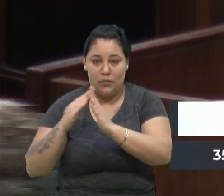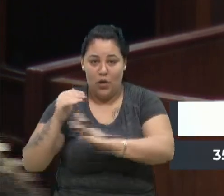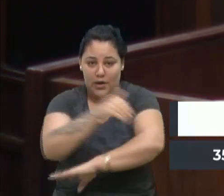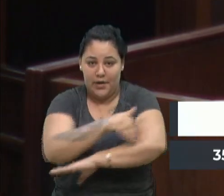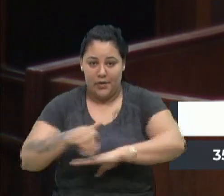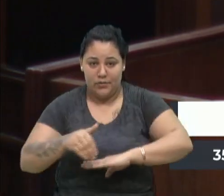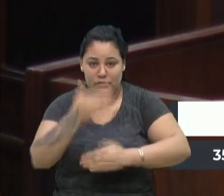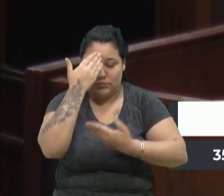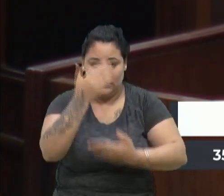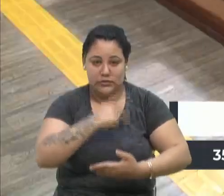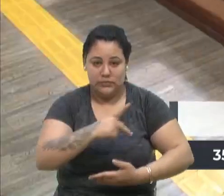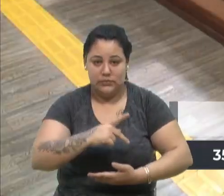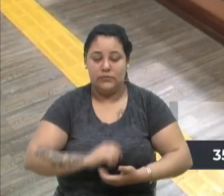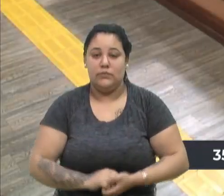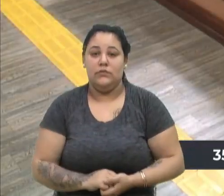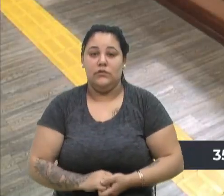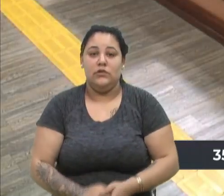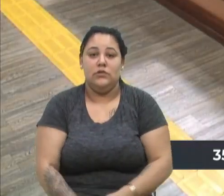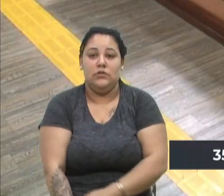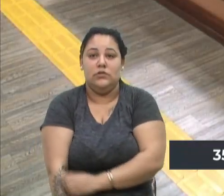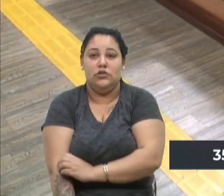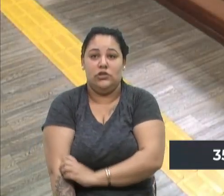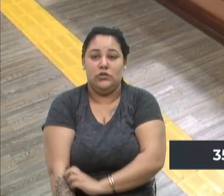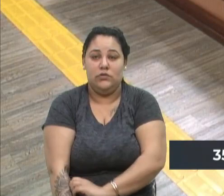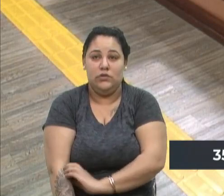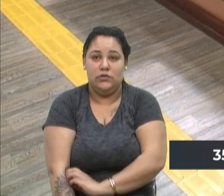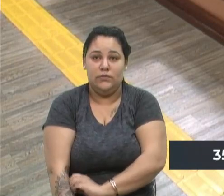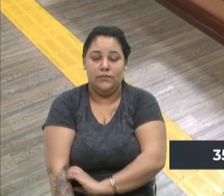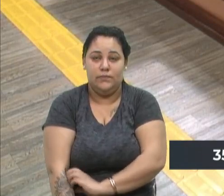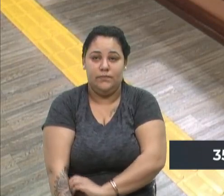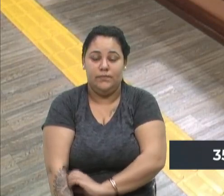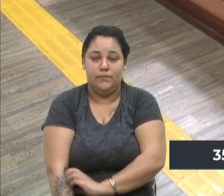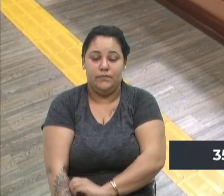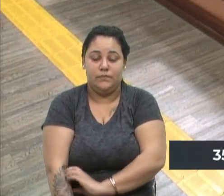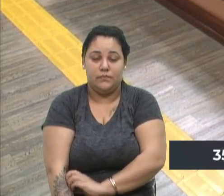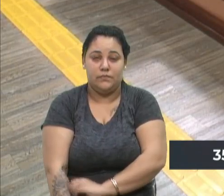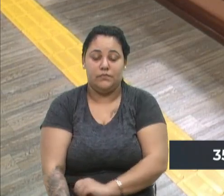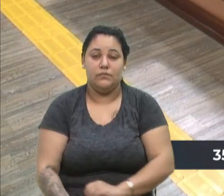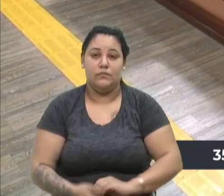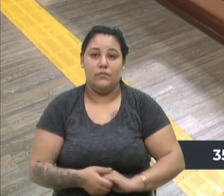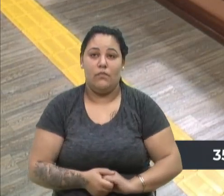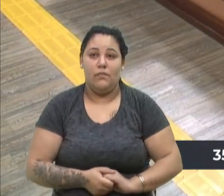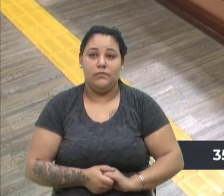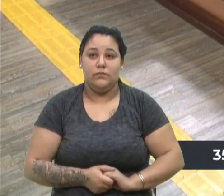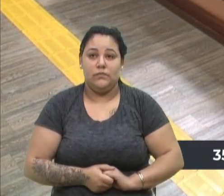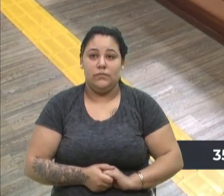situação de rua. Obrigado, presidente. Obrigado. Declaração de líder, bancada do PSB.